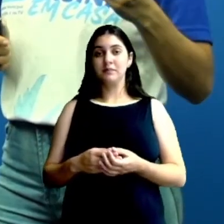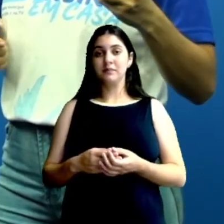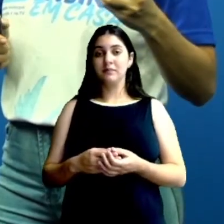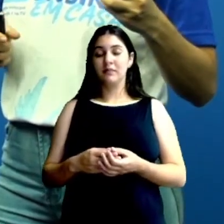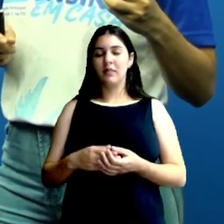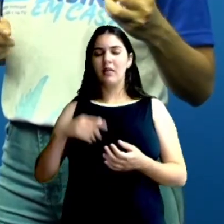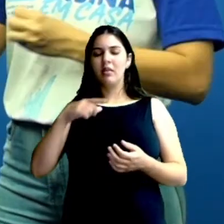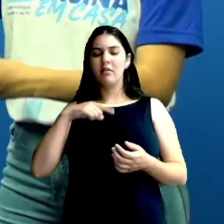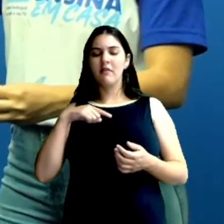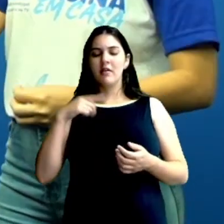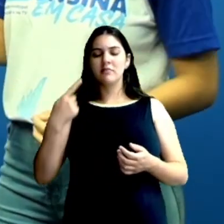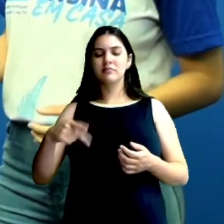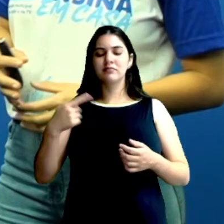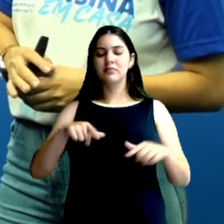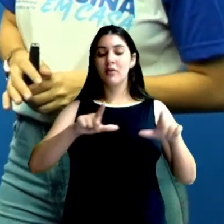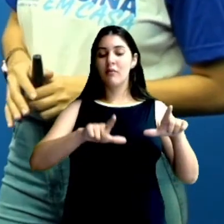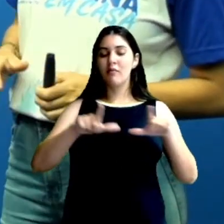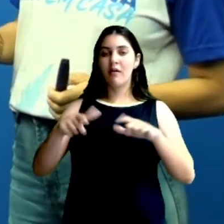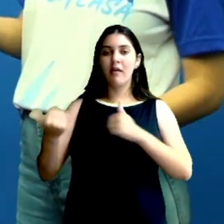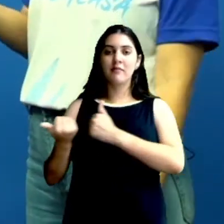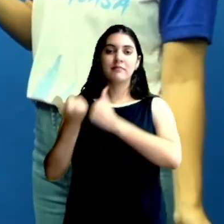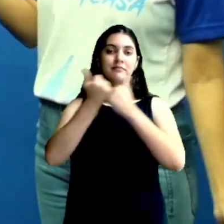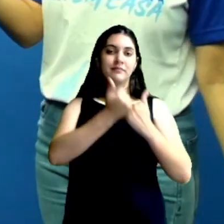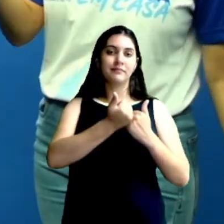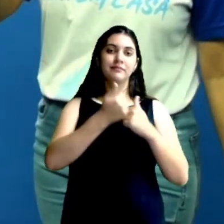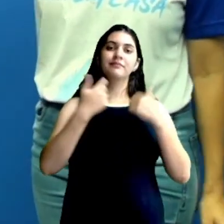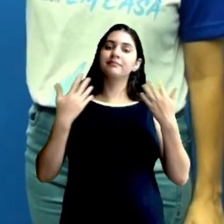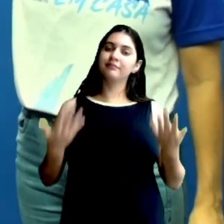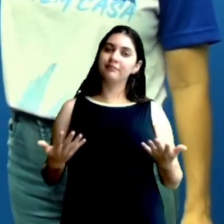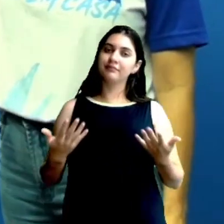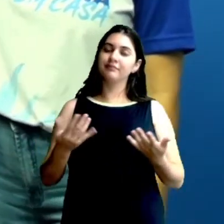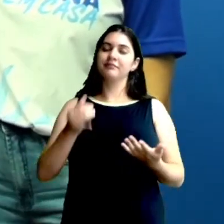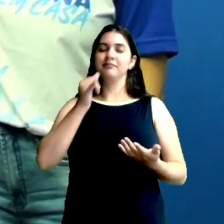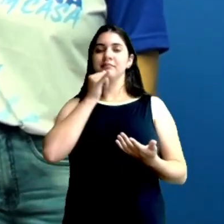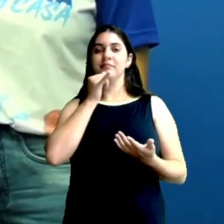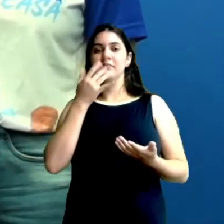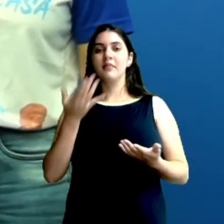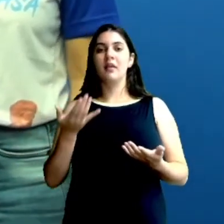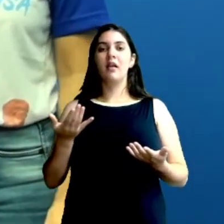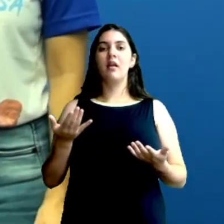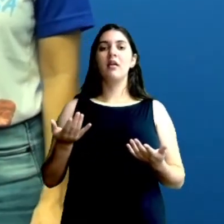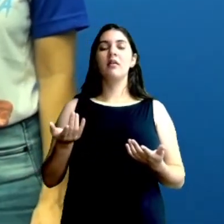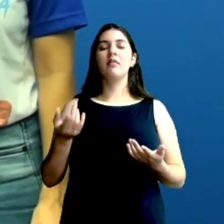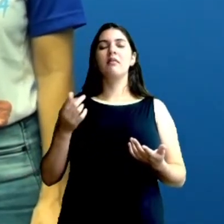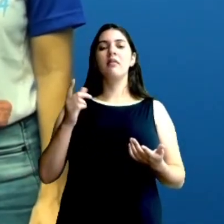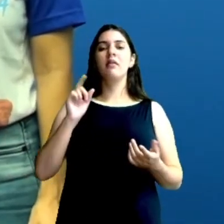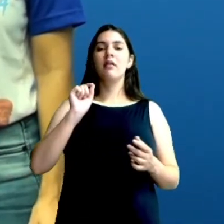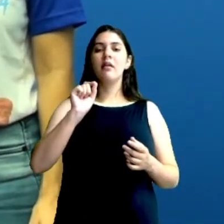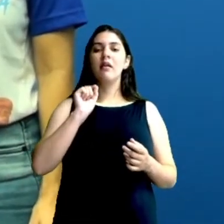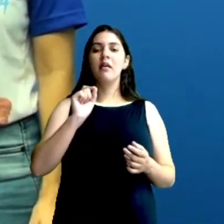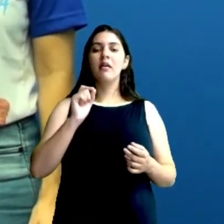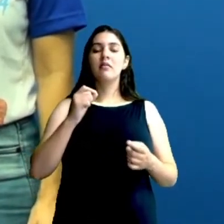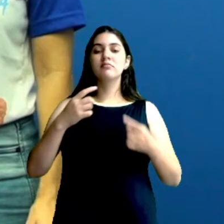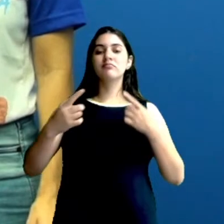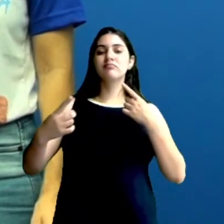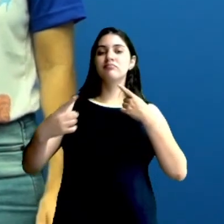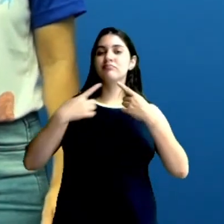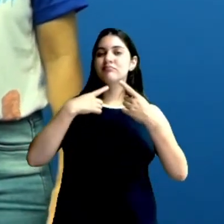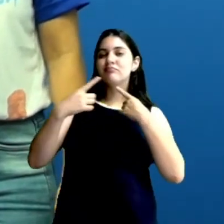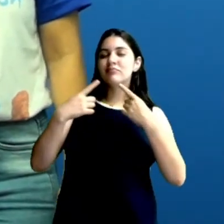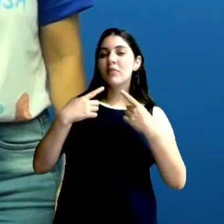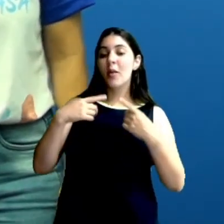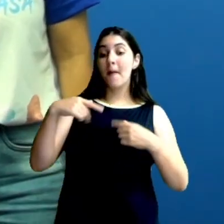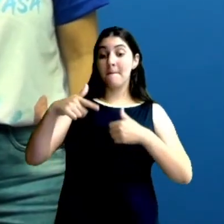seu espaço substituído. Há quem discuta sobre o papel do